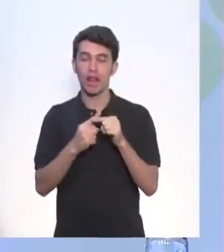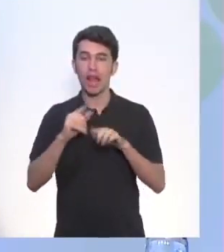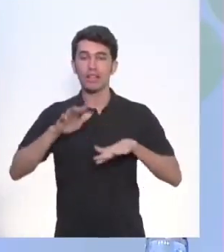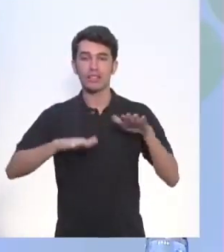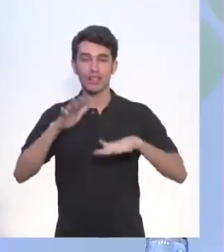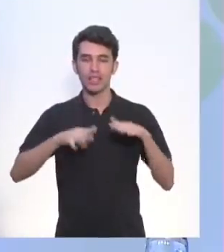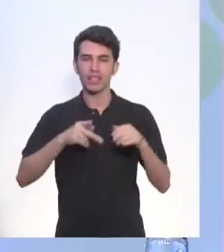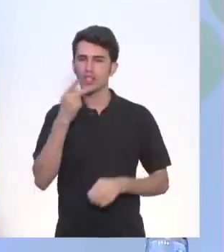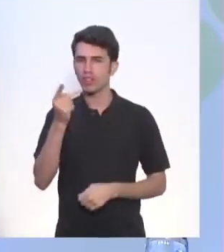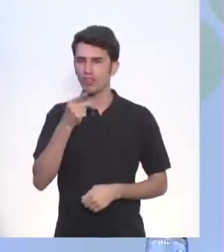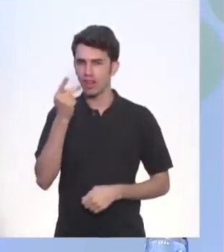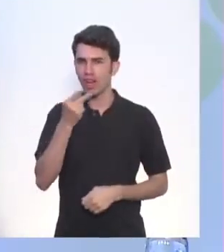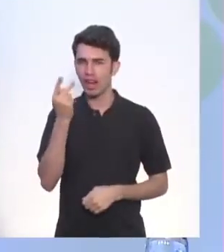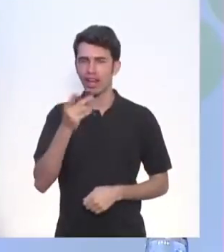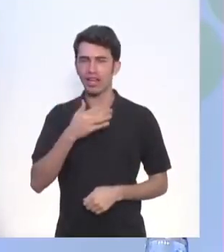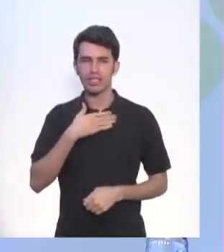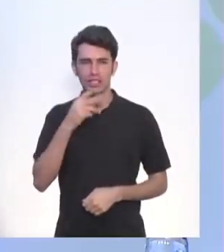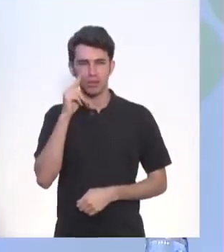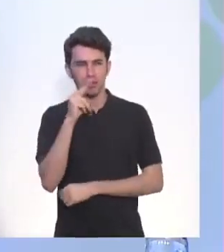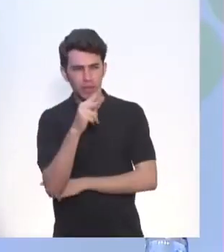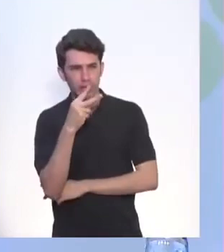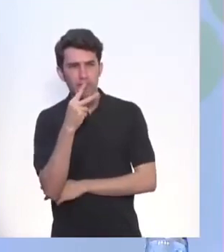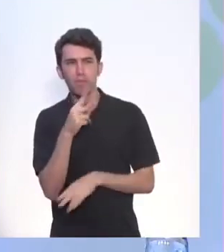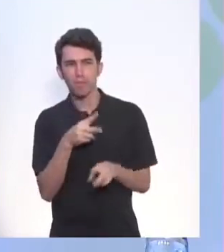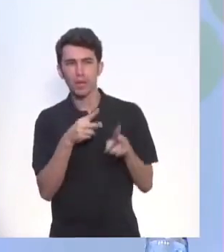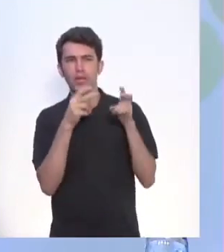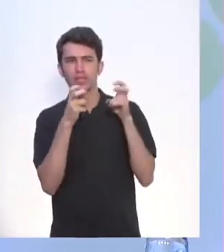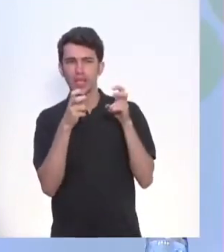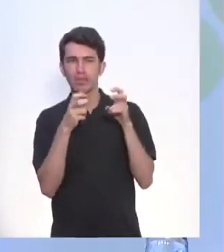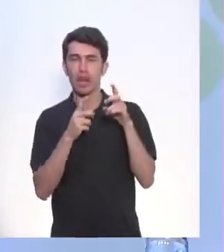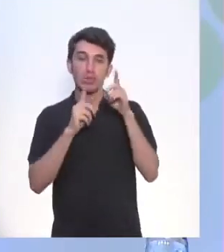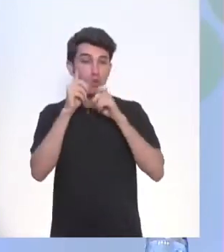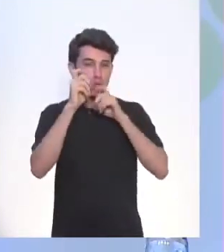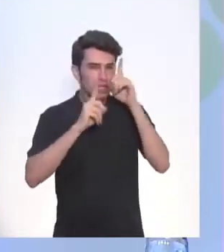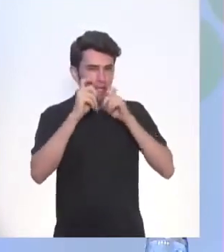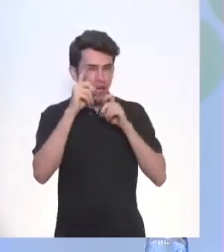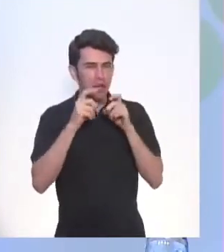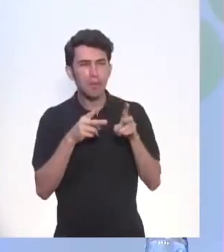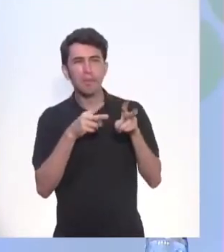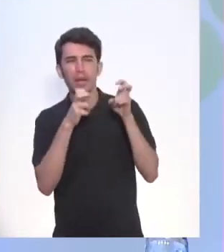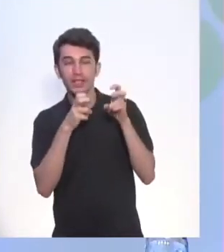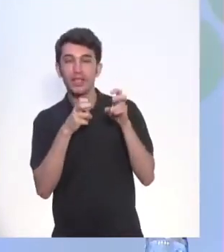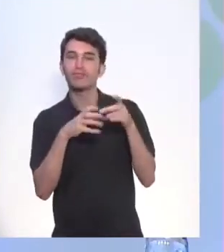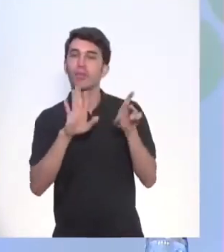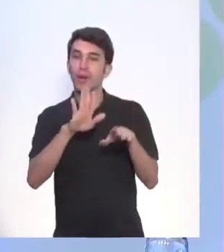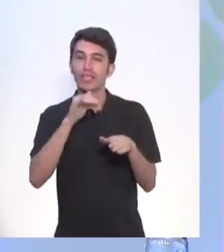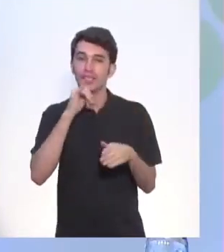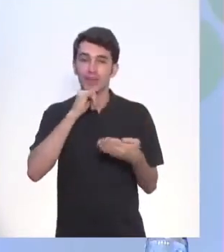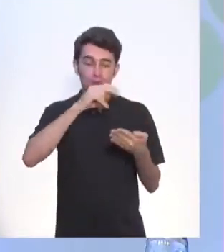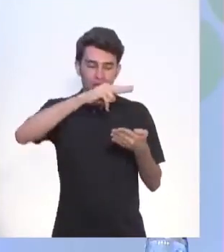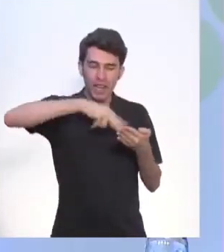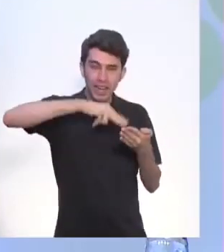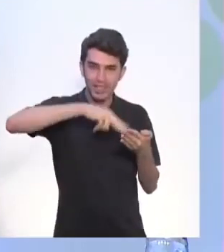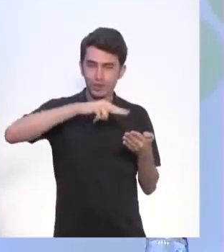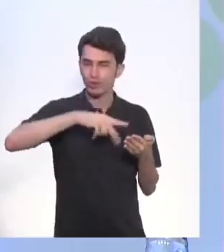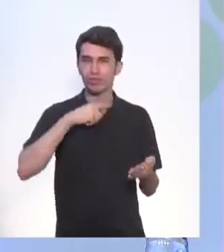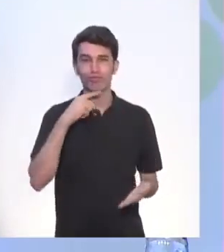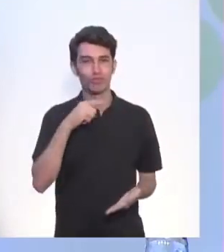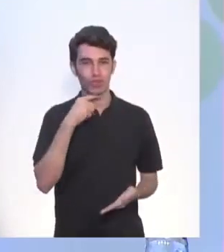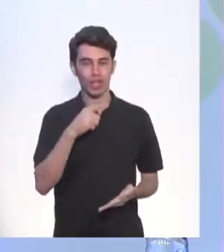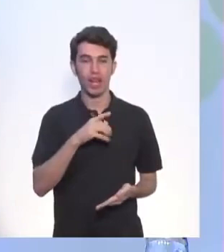algumas expressões que dá para ver, a pessoa entende, às vezes um gesto muda. Na entrevista não tem como. Então nós usamos alguns